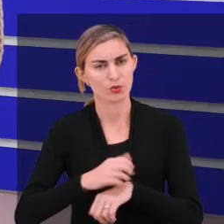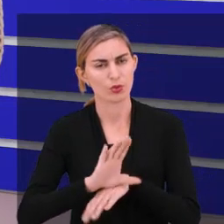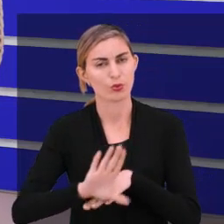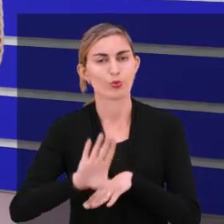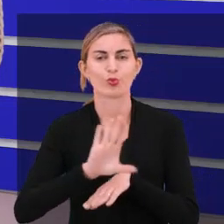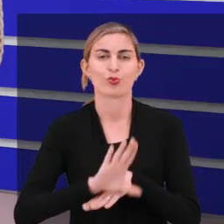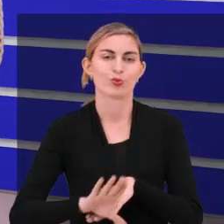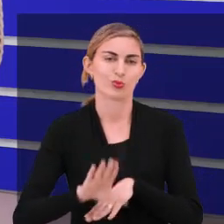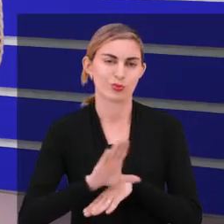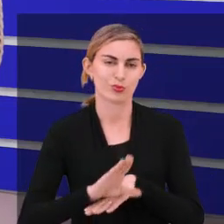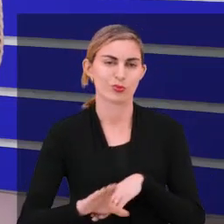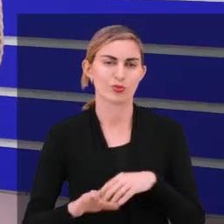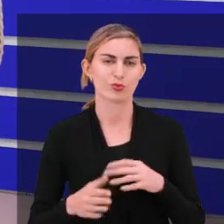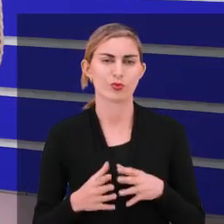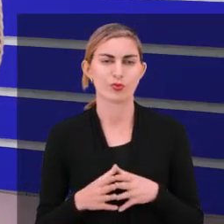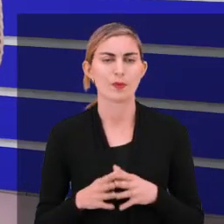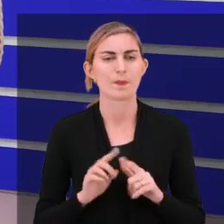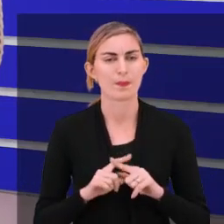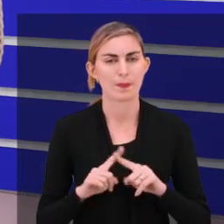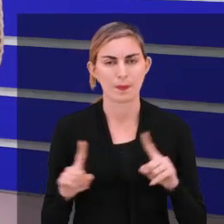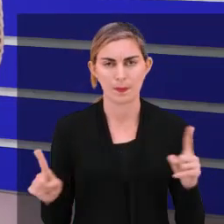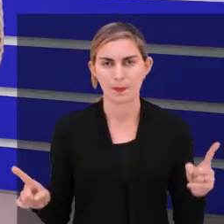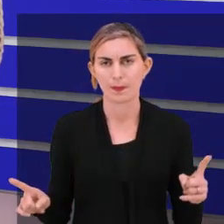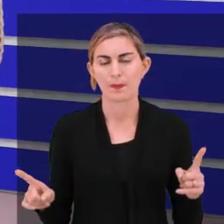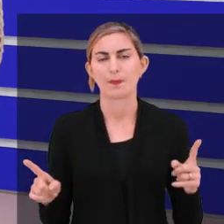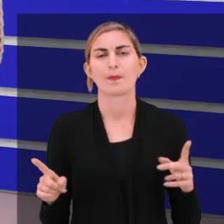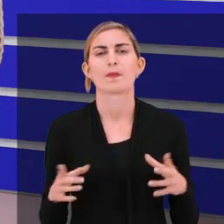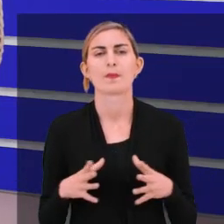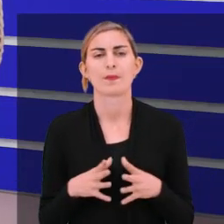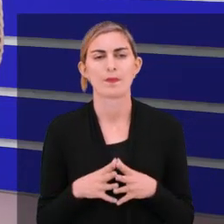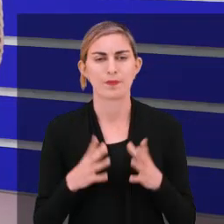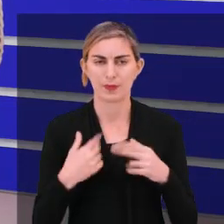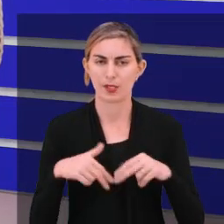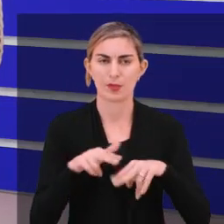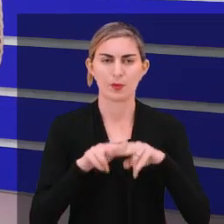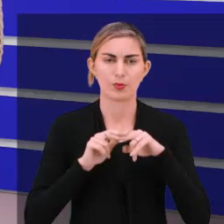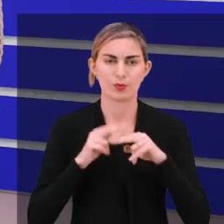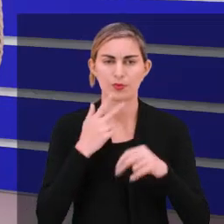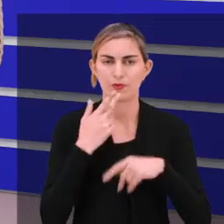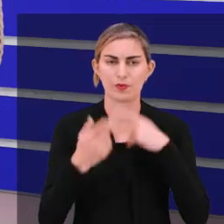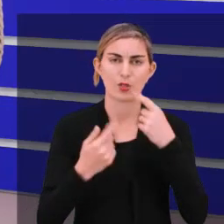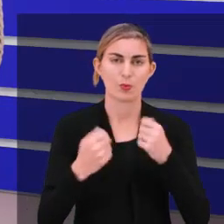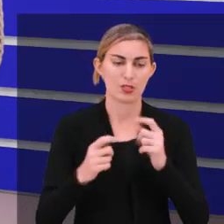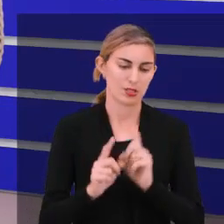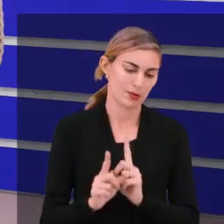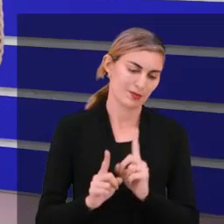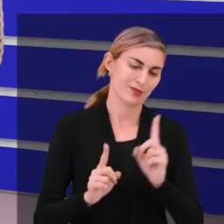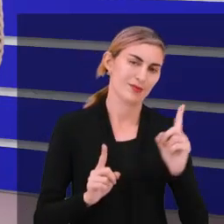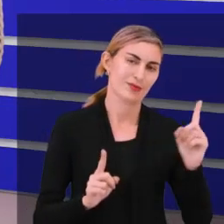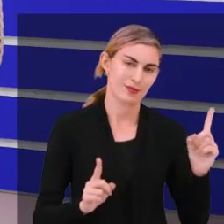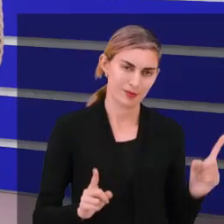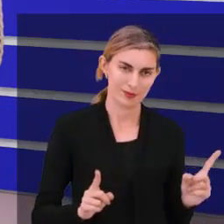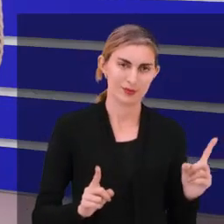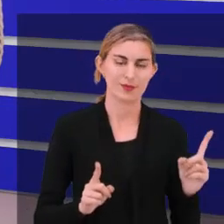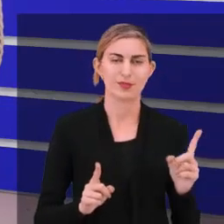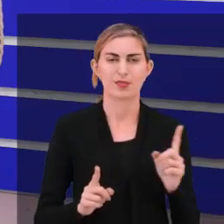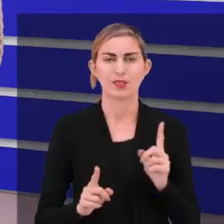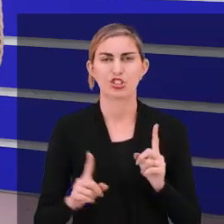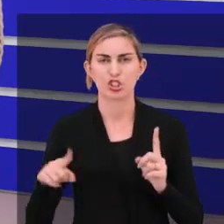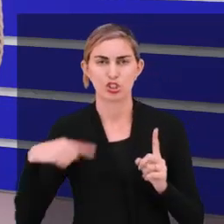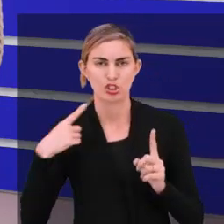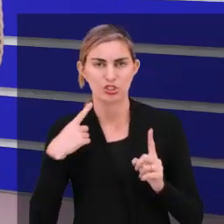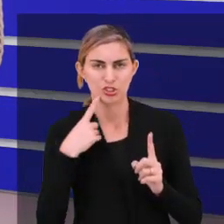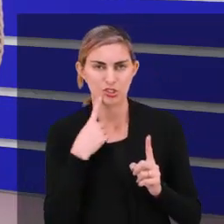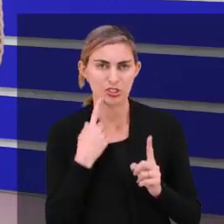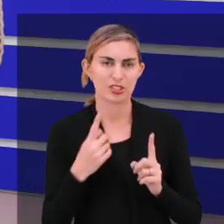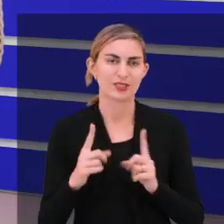tem pulso. Tá? Mas é por isso que eu digo que eu precisei me afastar um pouco do direito para poder